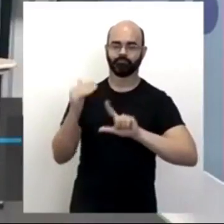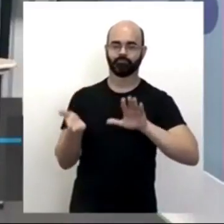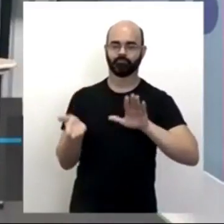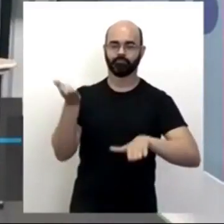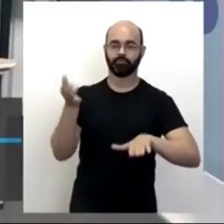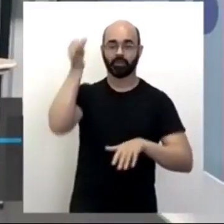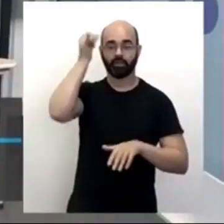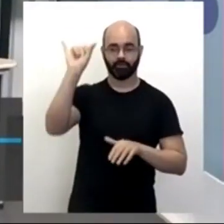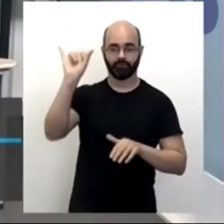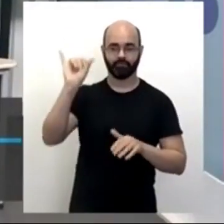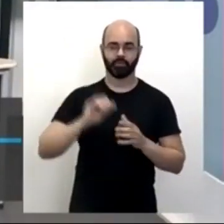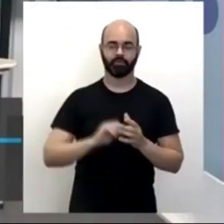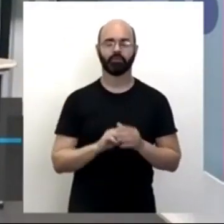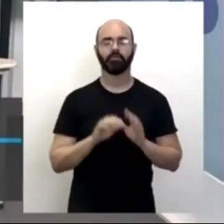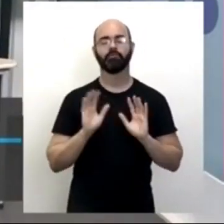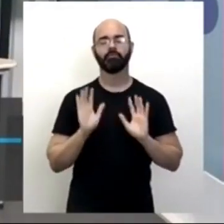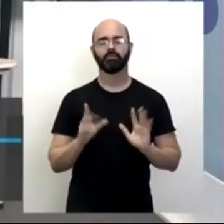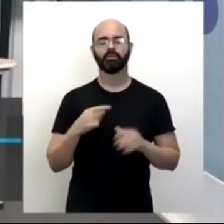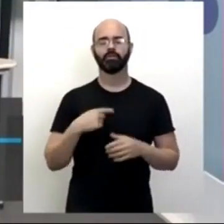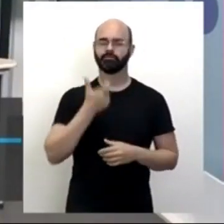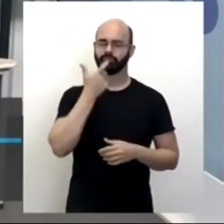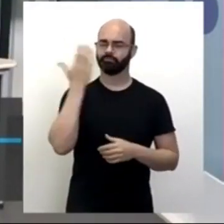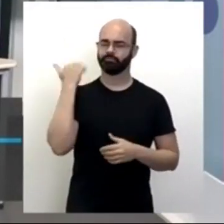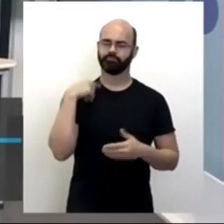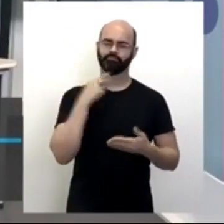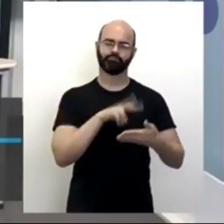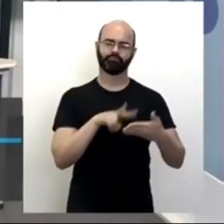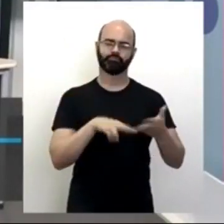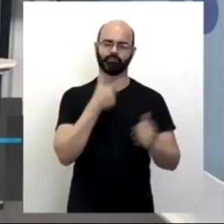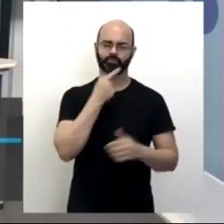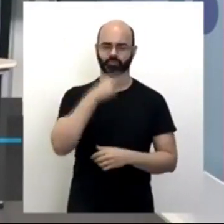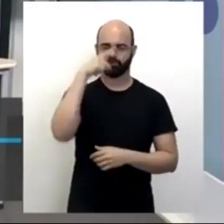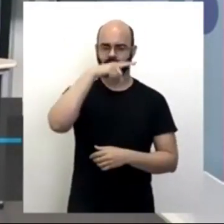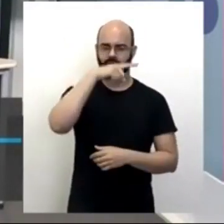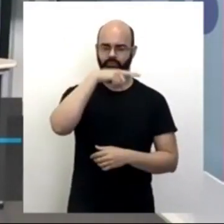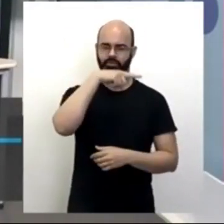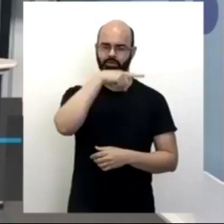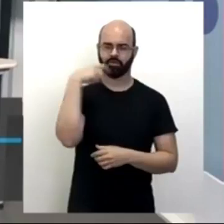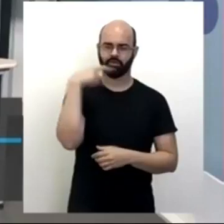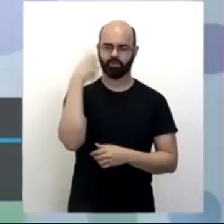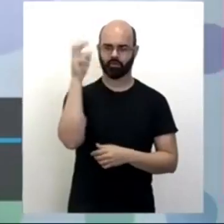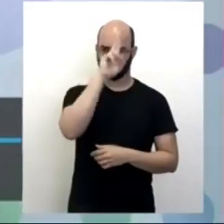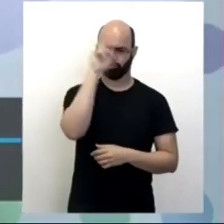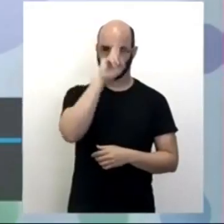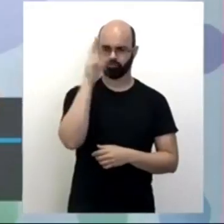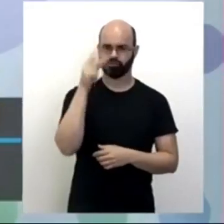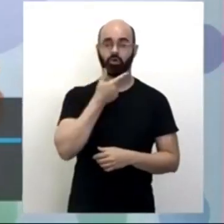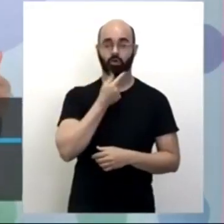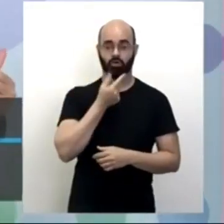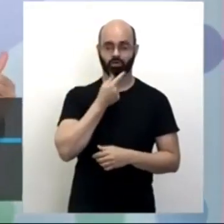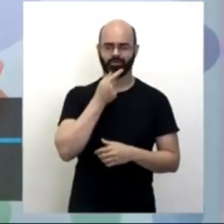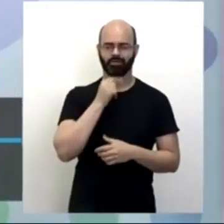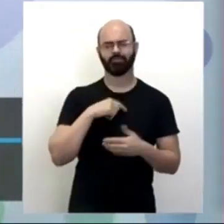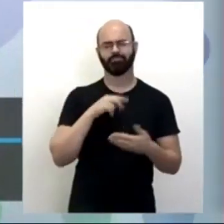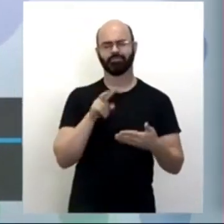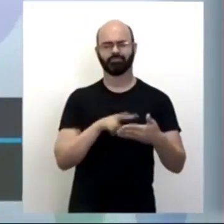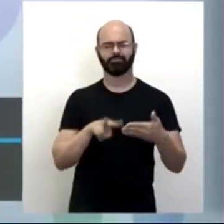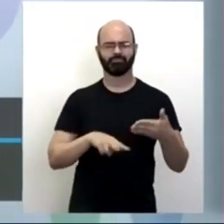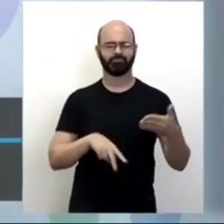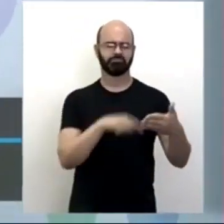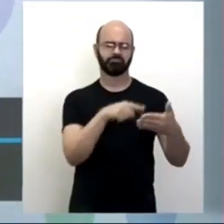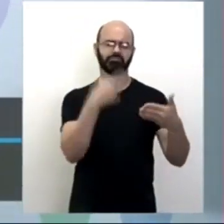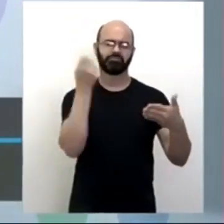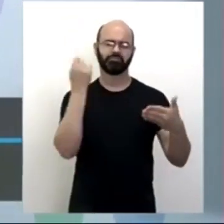muitos autores, eu há pouco tempo atrás li um russo, Volkognov, onde ele diz que socialismo tem que sempre